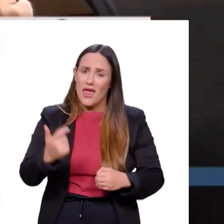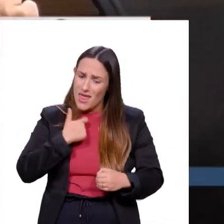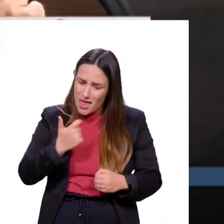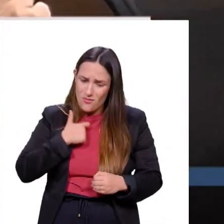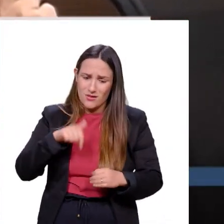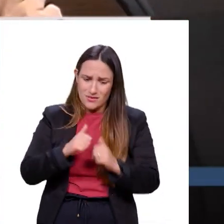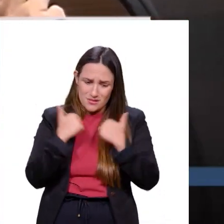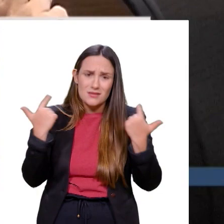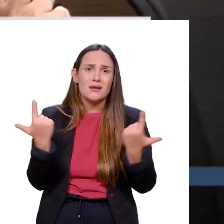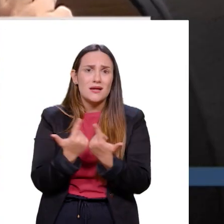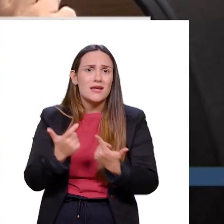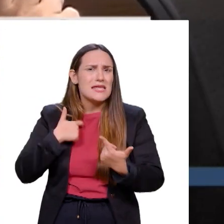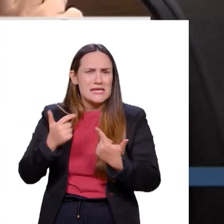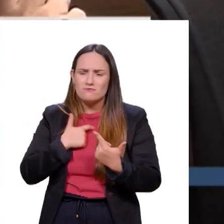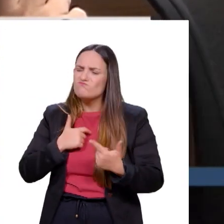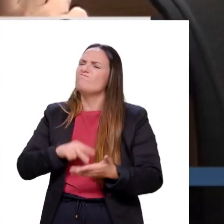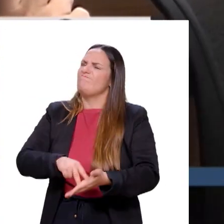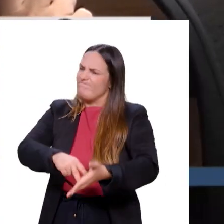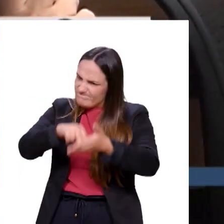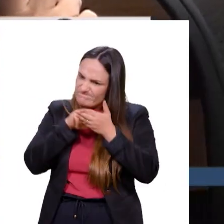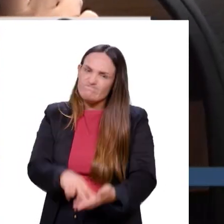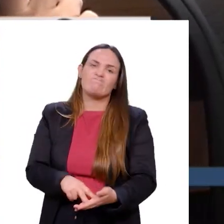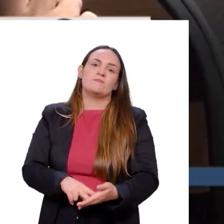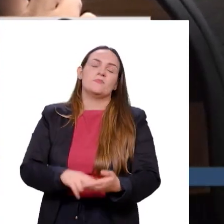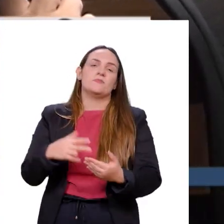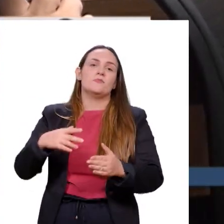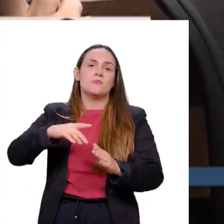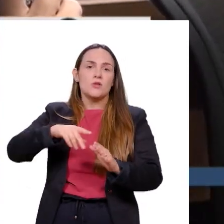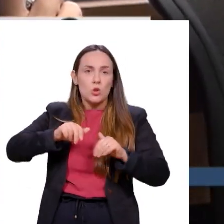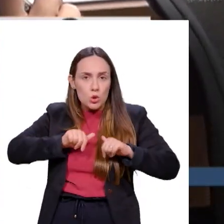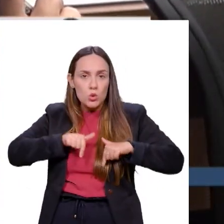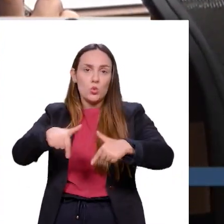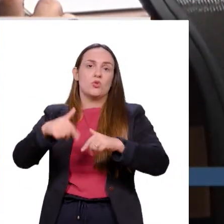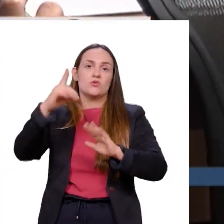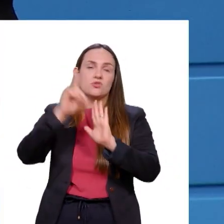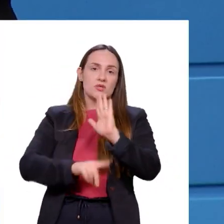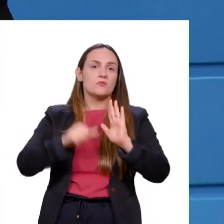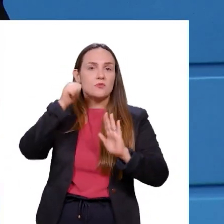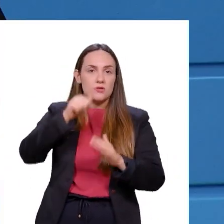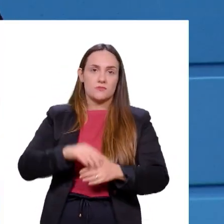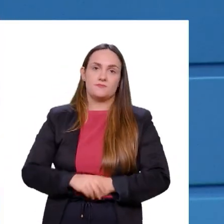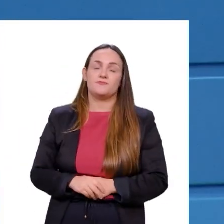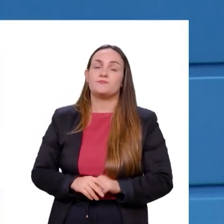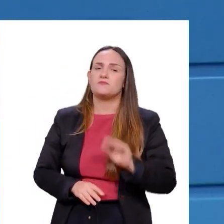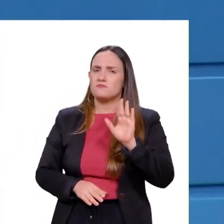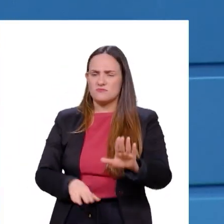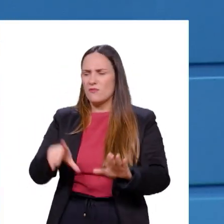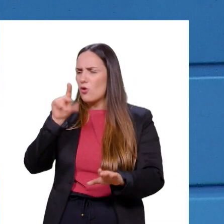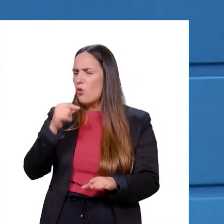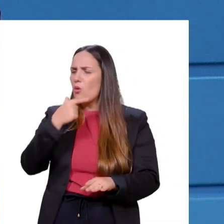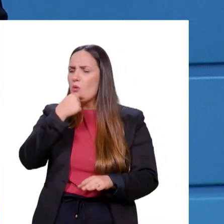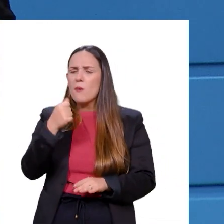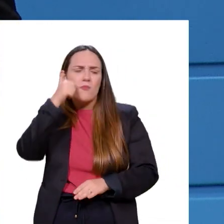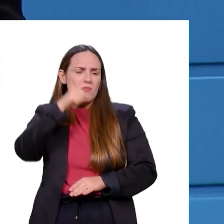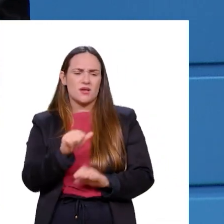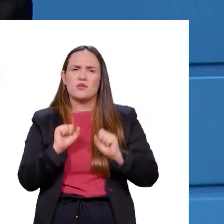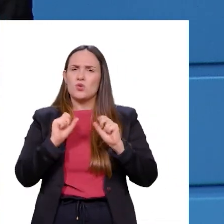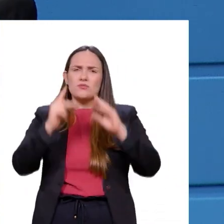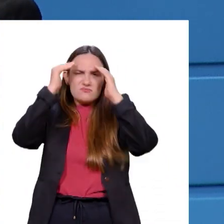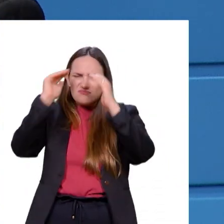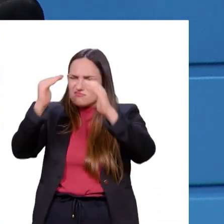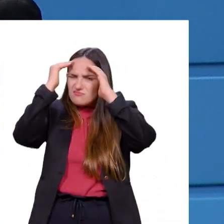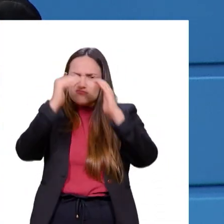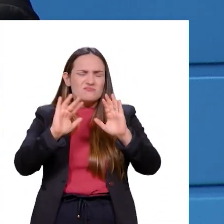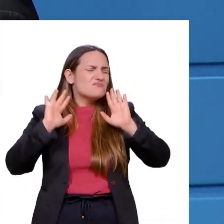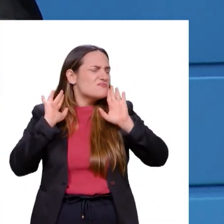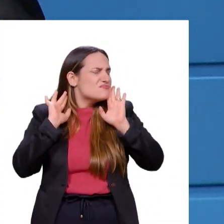aqui nesta casa, eu sou um homem intransigente em relação aos direitos das mulheres. As opções sexuais das pessoas,